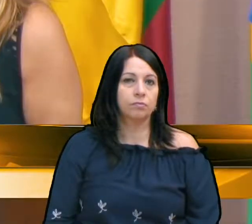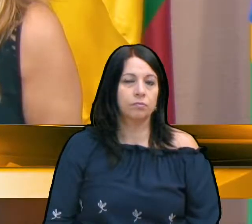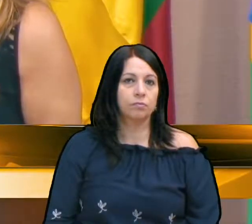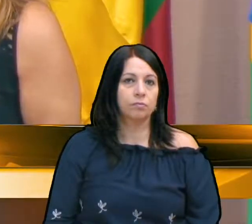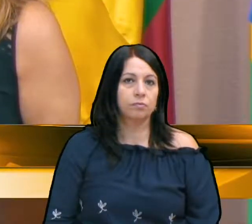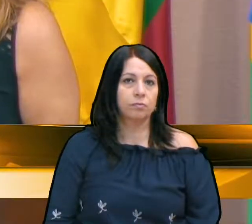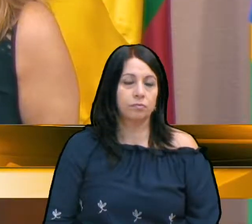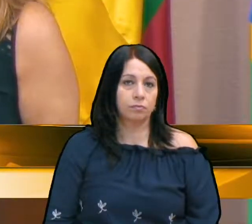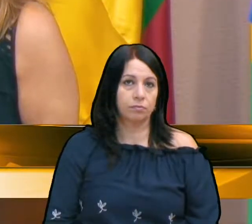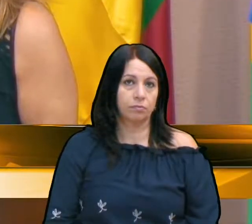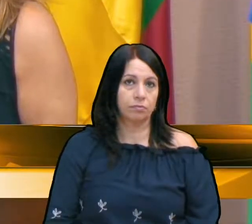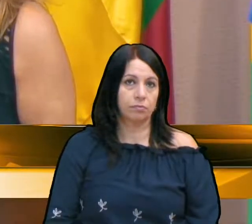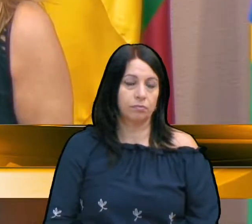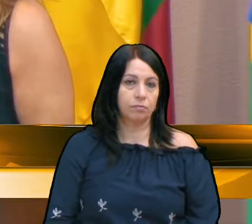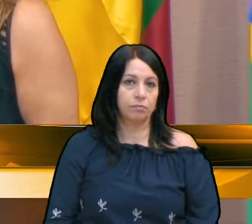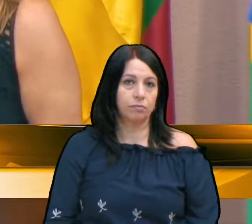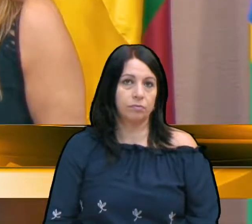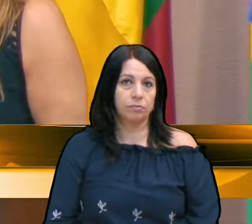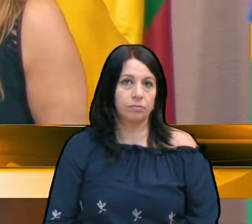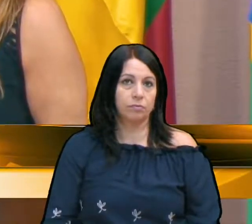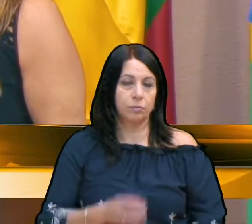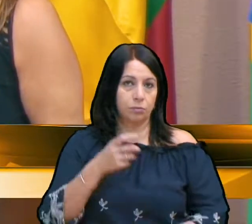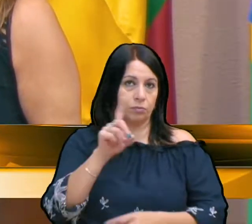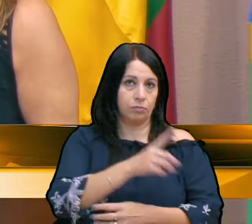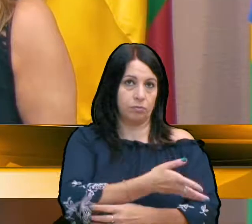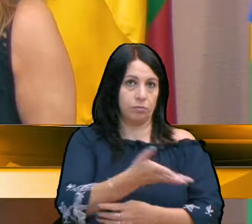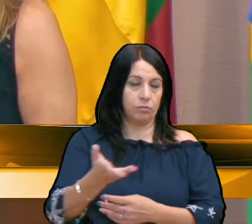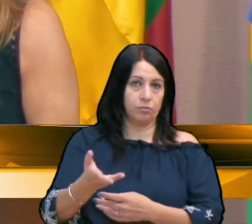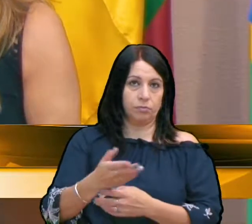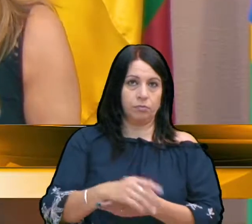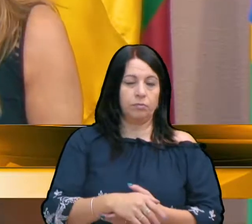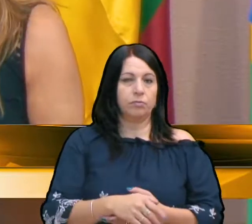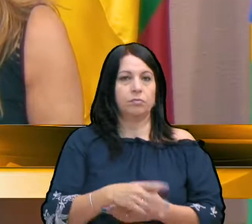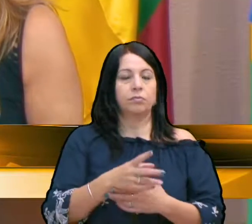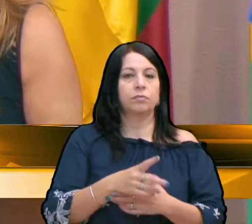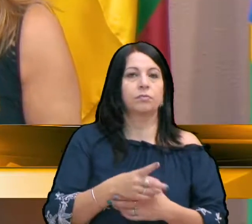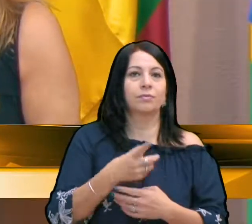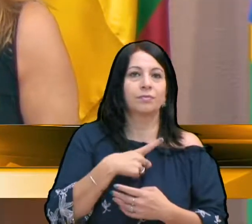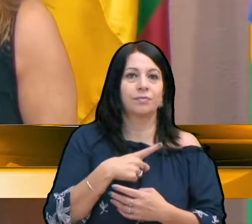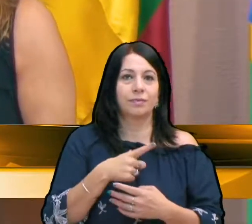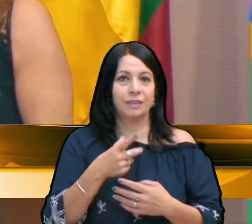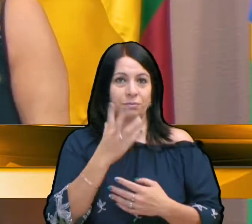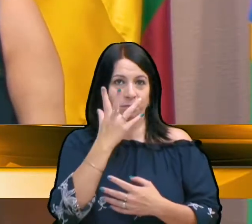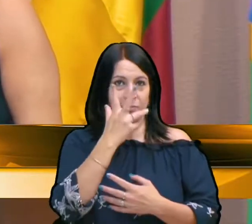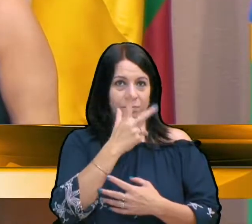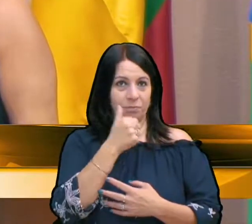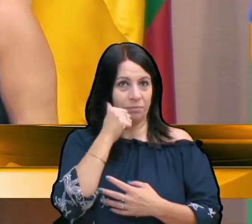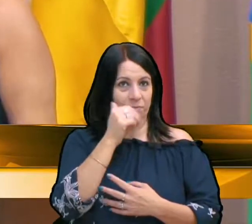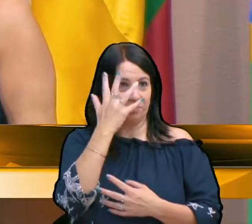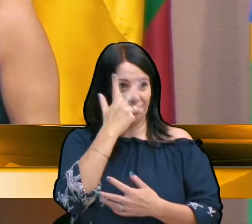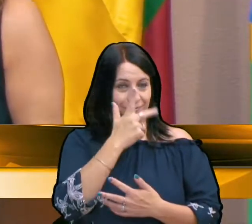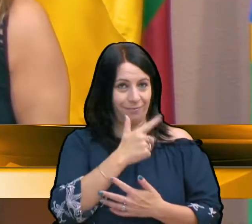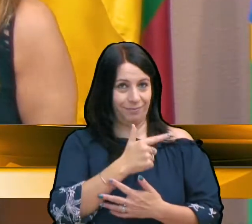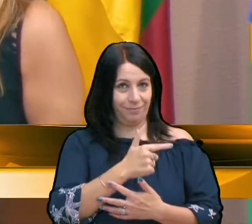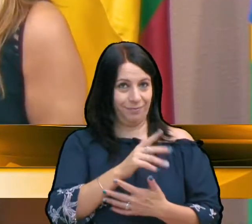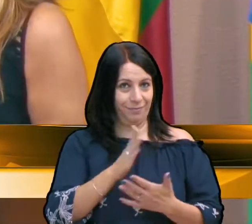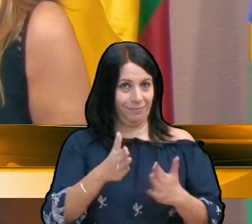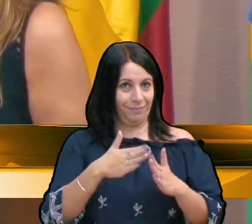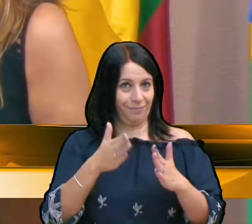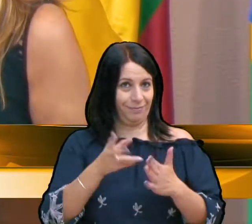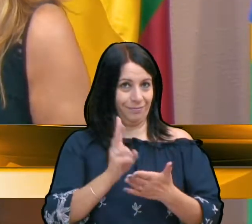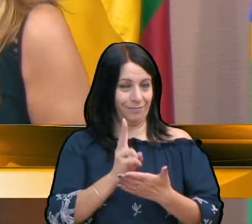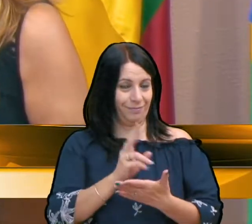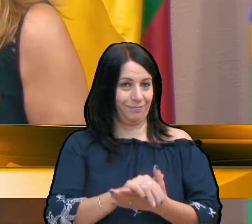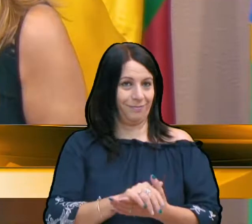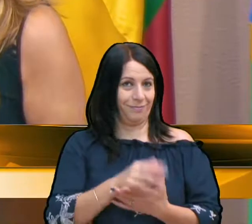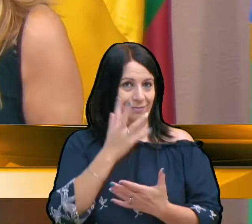Bom dia a todos. Nossa casa estava mais linda hoje, né? Com tantas mulheres bonitas. Continua